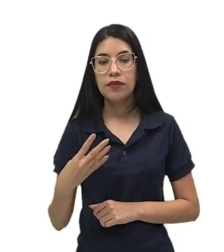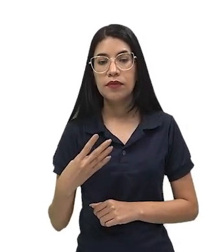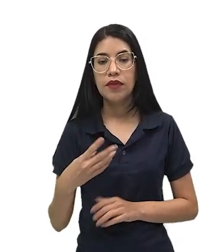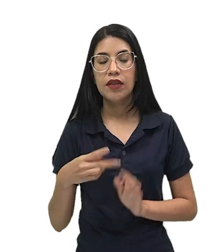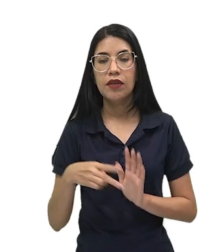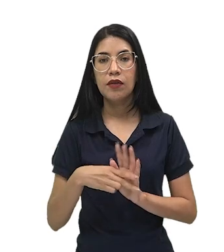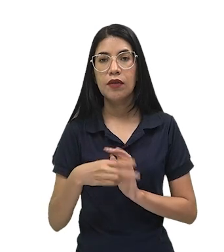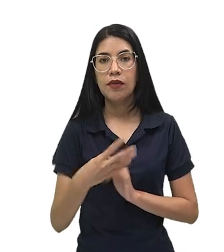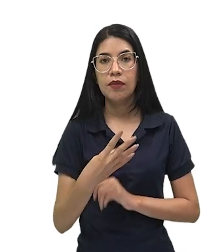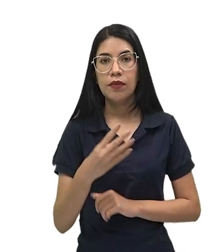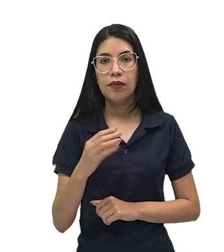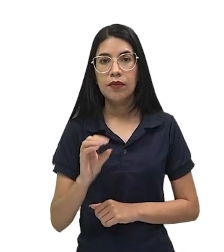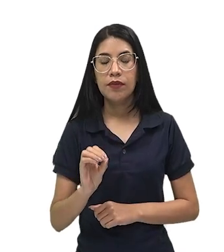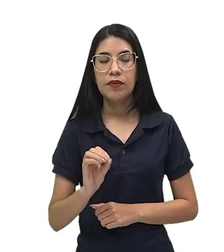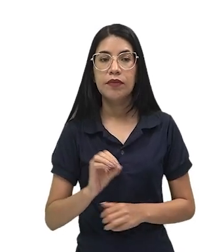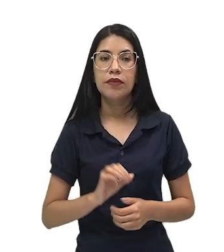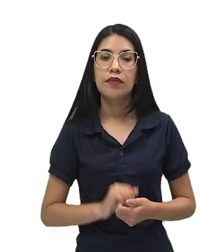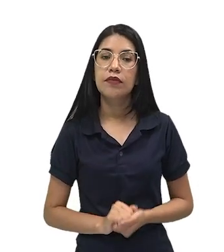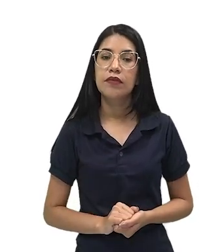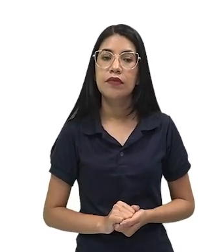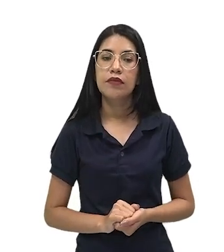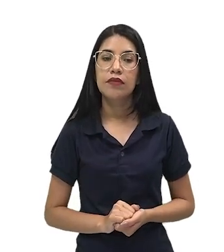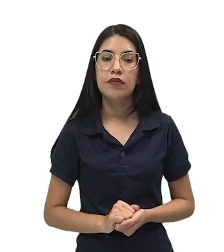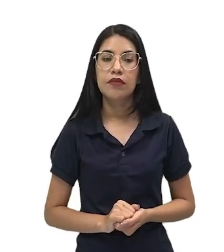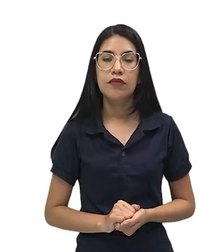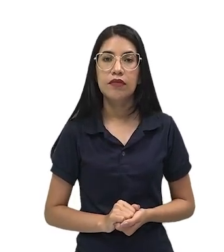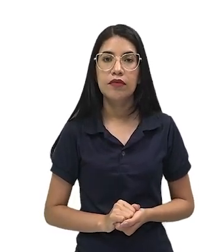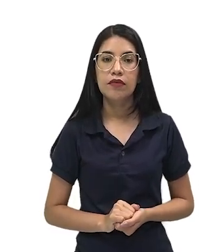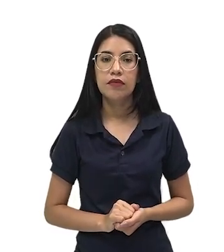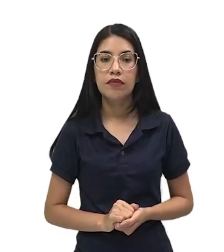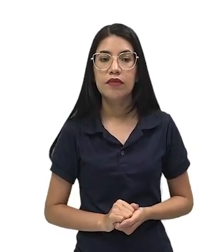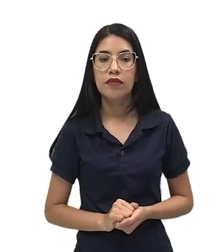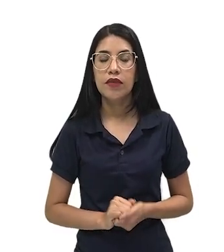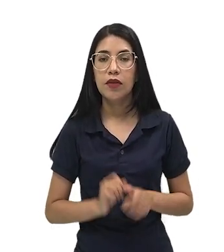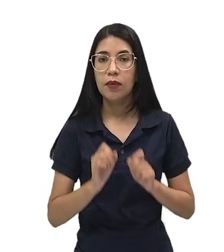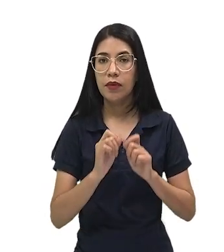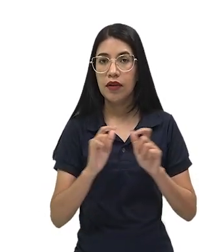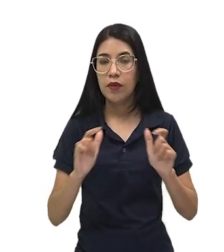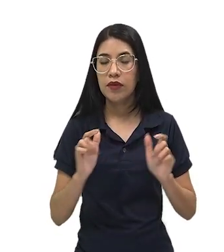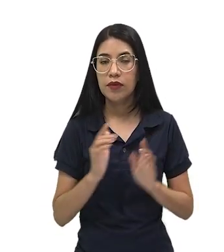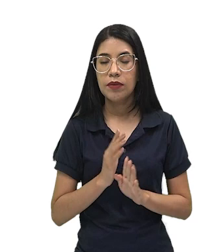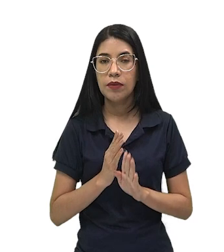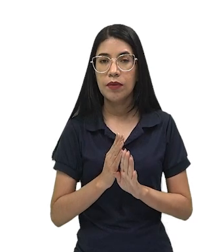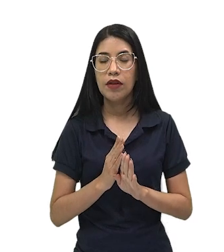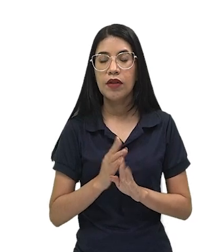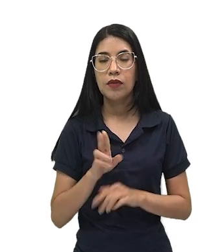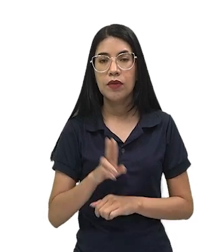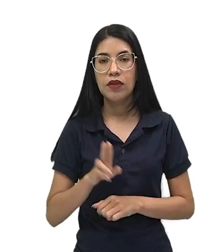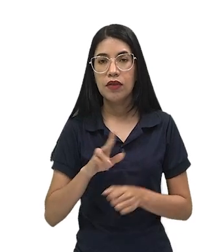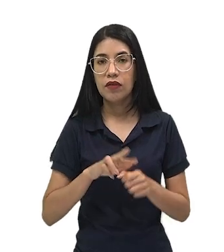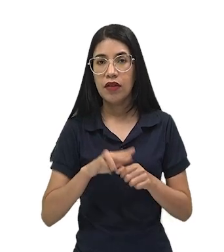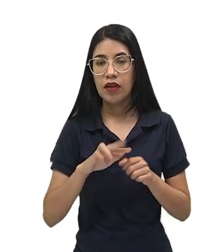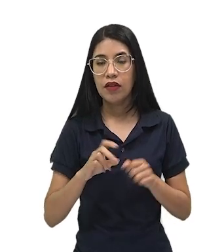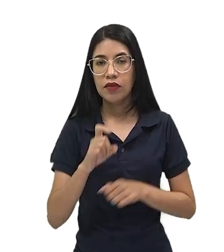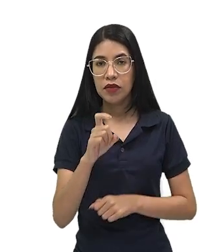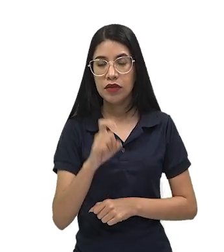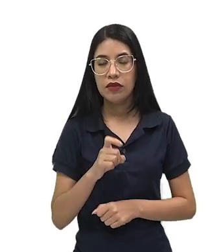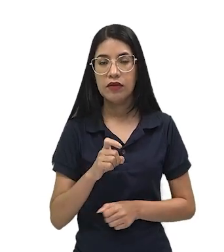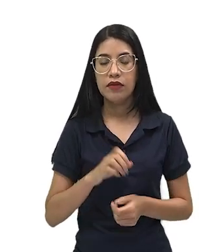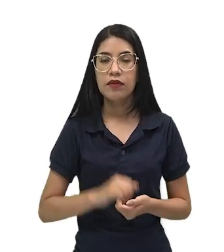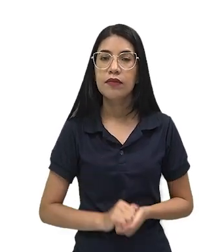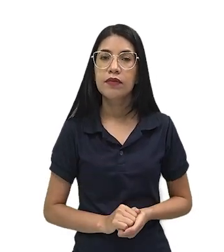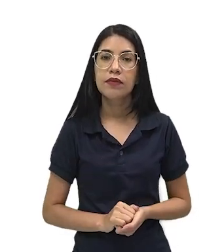é igual a 40. Chegamos então nessa equação com uma única variável. Então vamos lá.